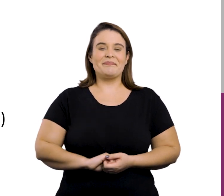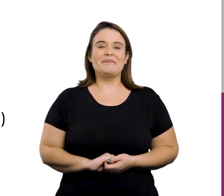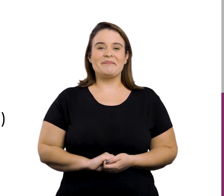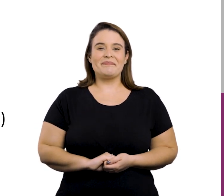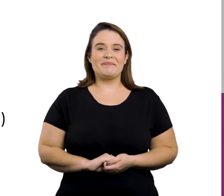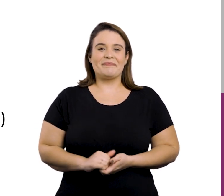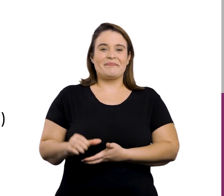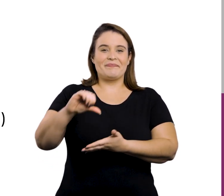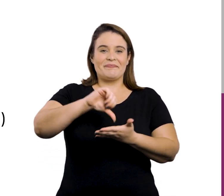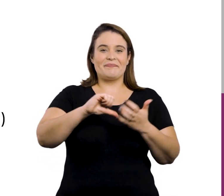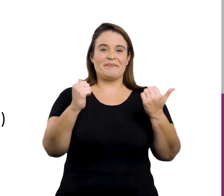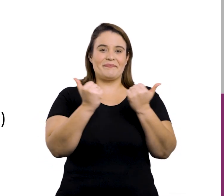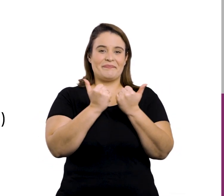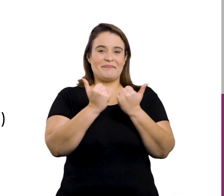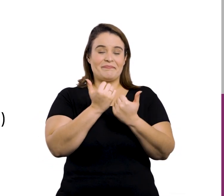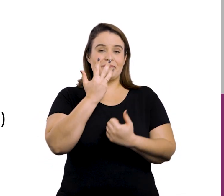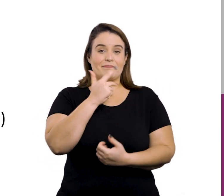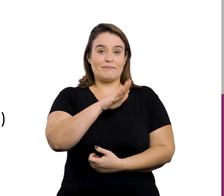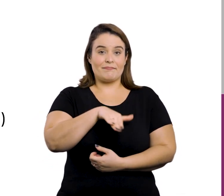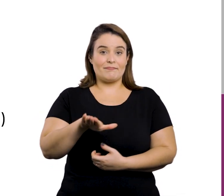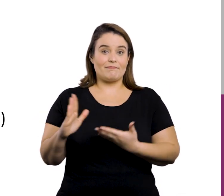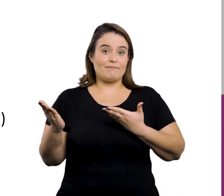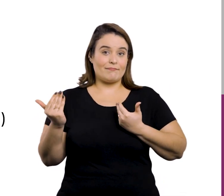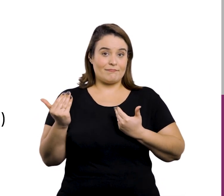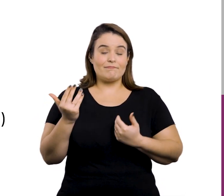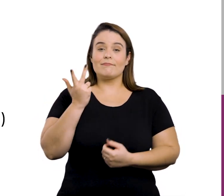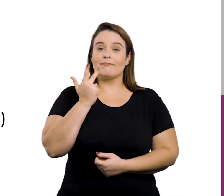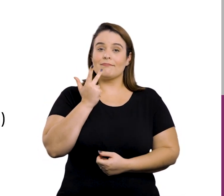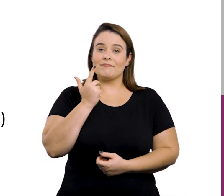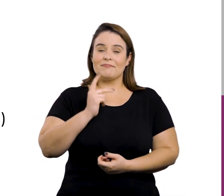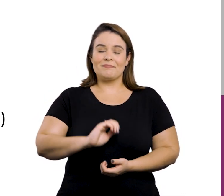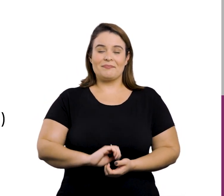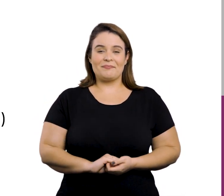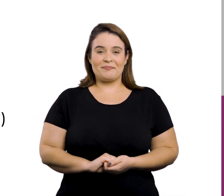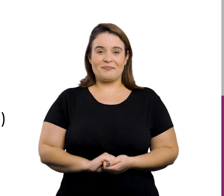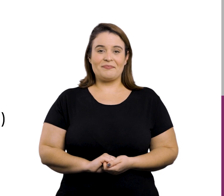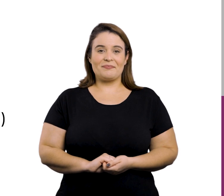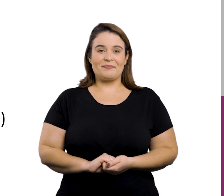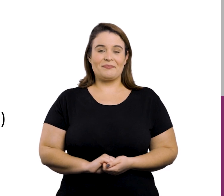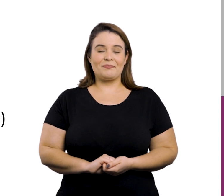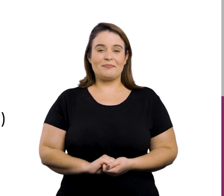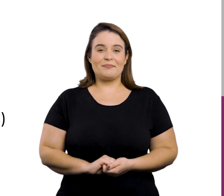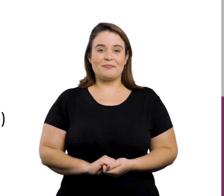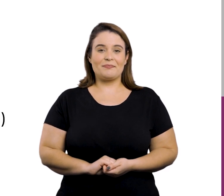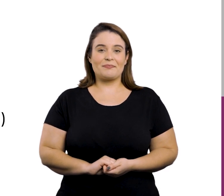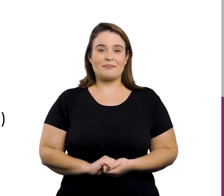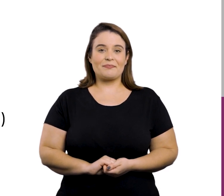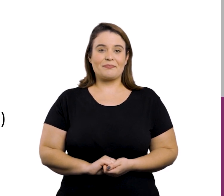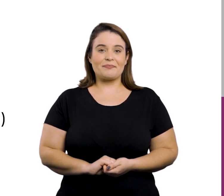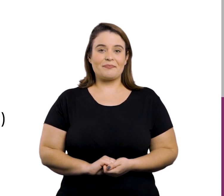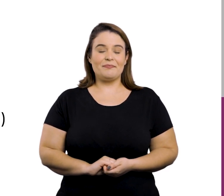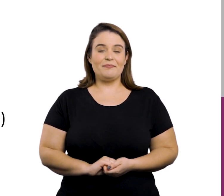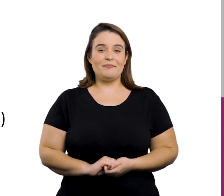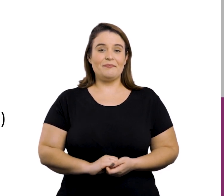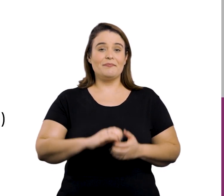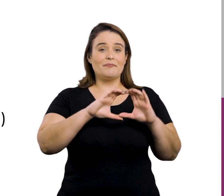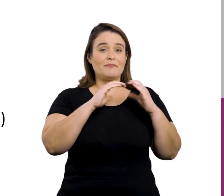Freire, CCLF. Centro de Defesa da Criança e do Adolescente do Ceará,